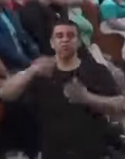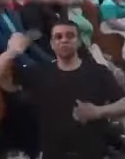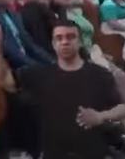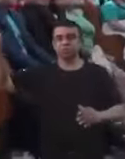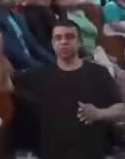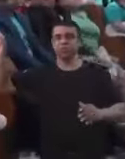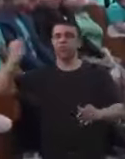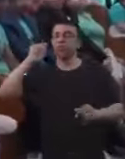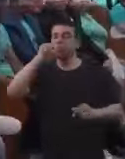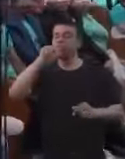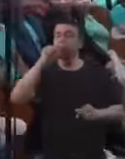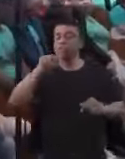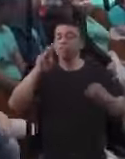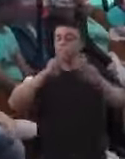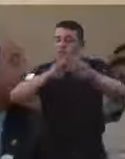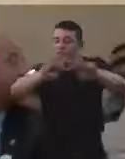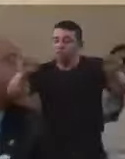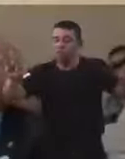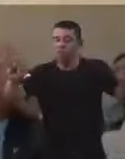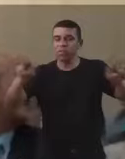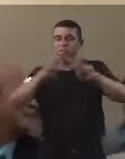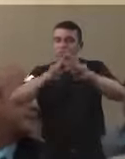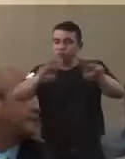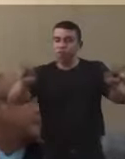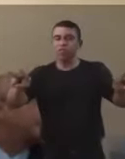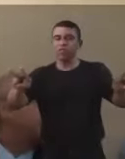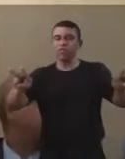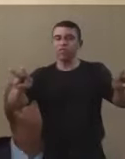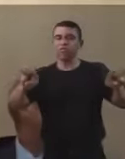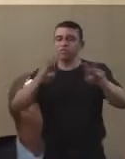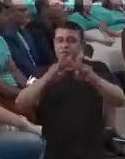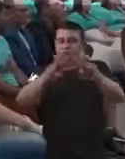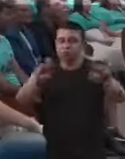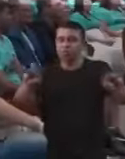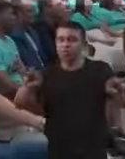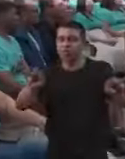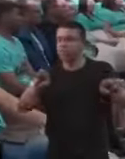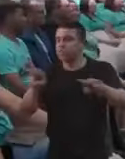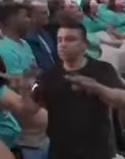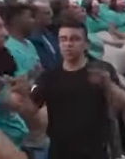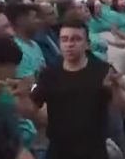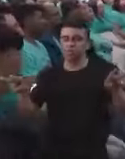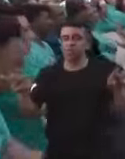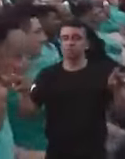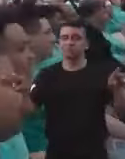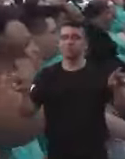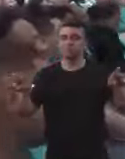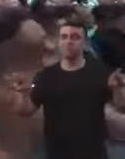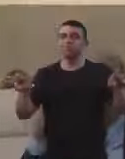vai ser a minha, sua vitória também vai ser a minha vitória.